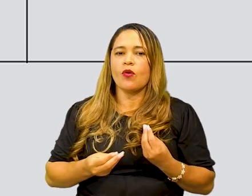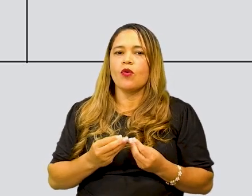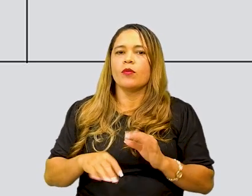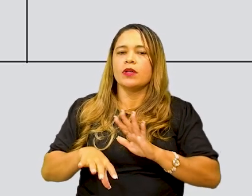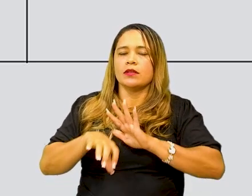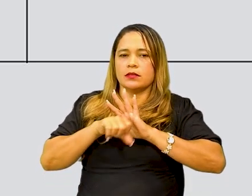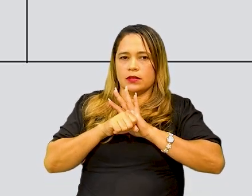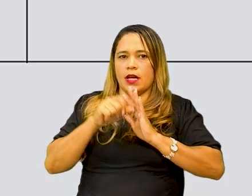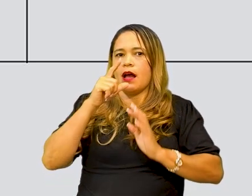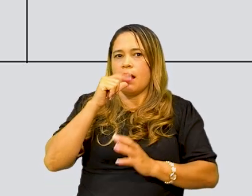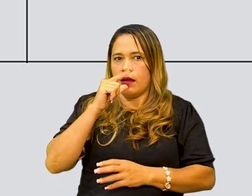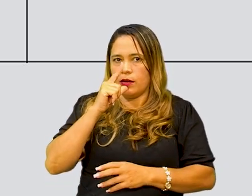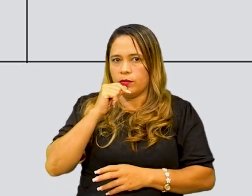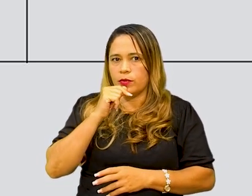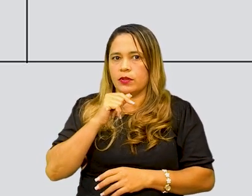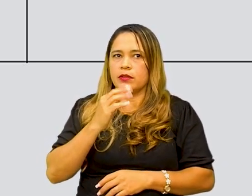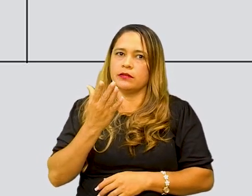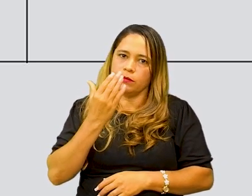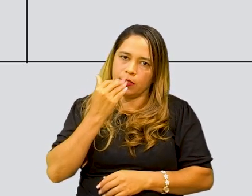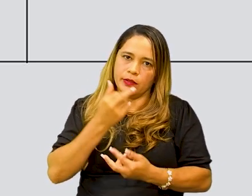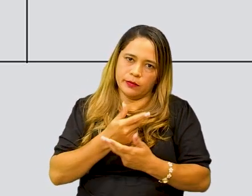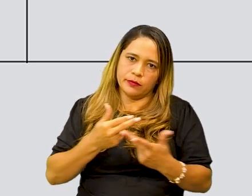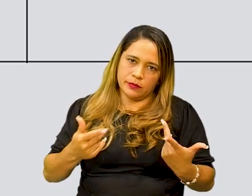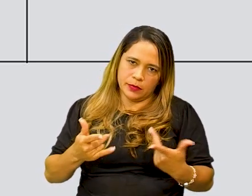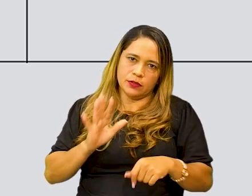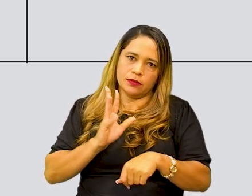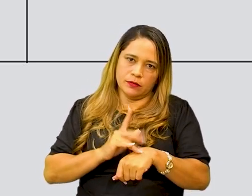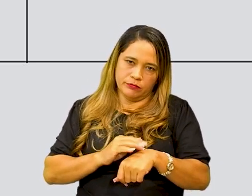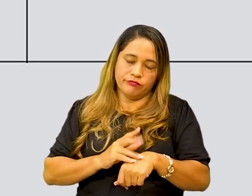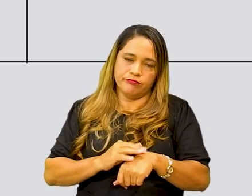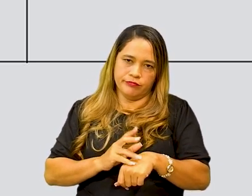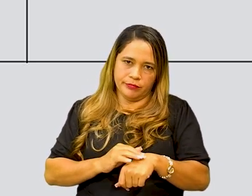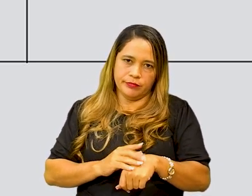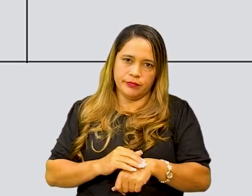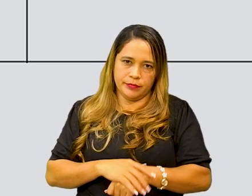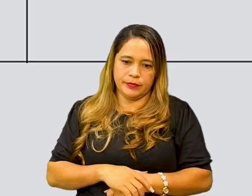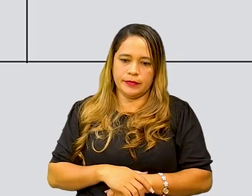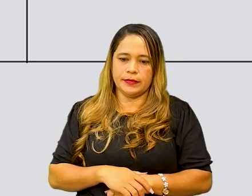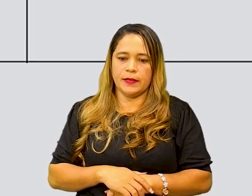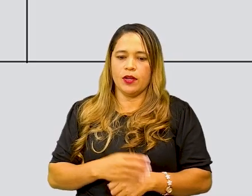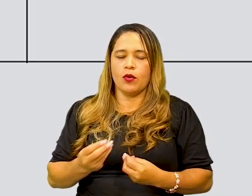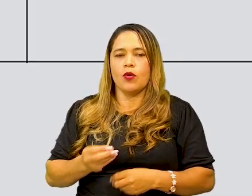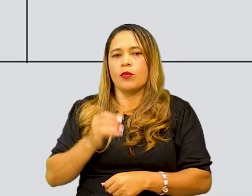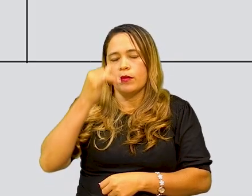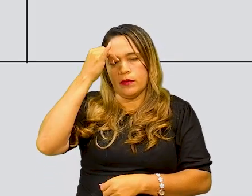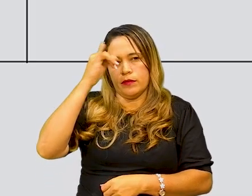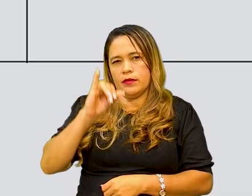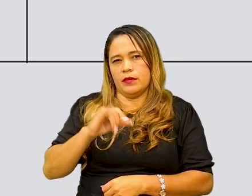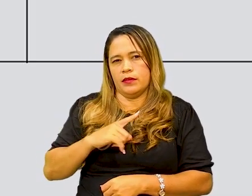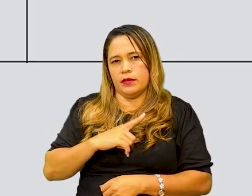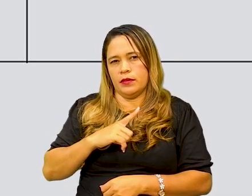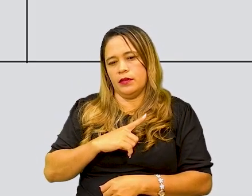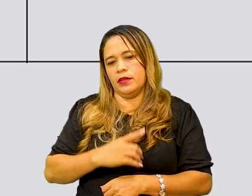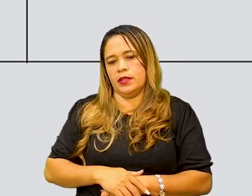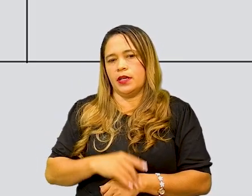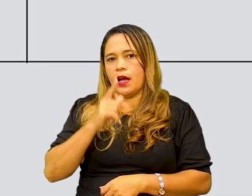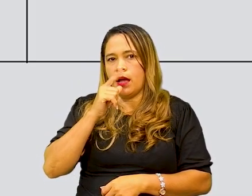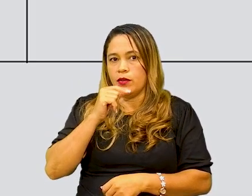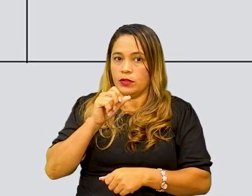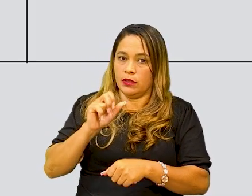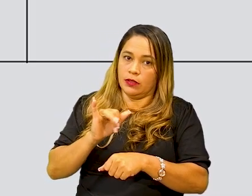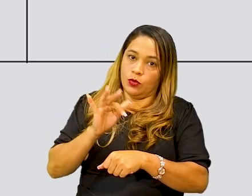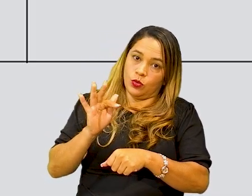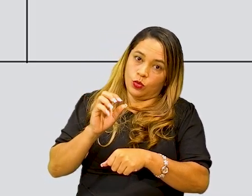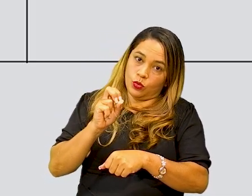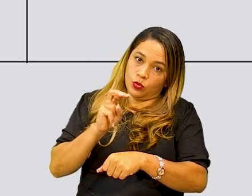água e alimento contaminado, essa bactéria fica em água e alimento contaminado, e aí como formas de prevenção nós temos o saneamento básico, a